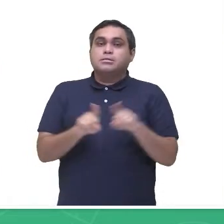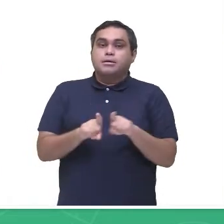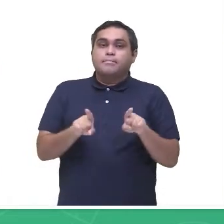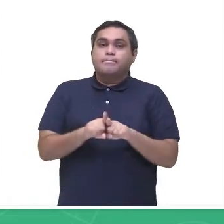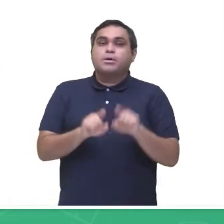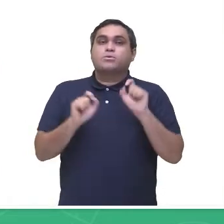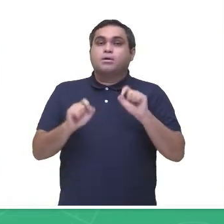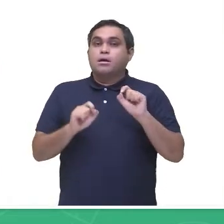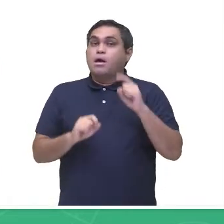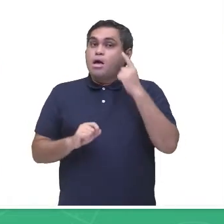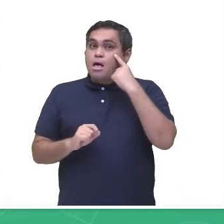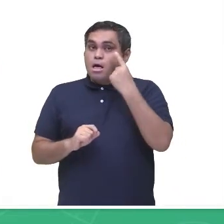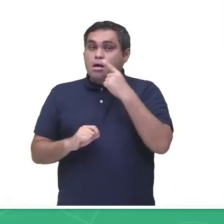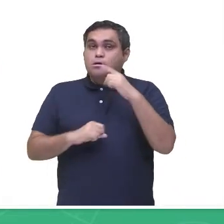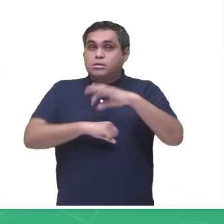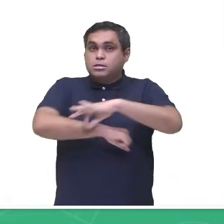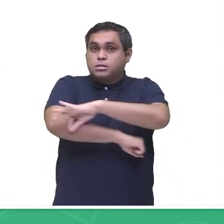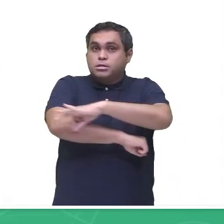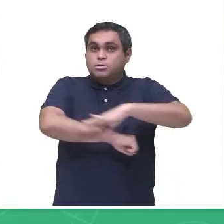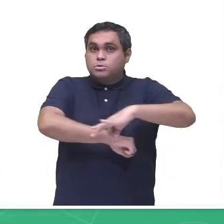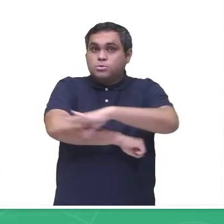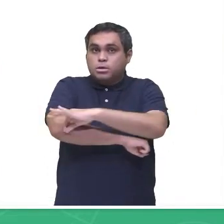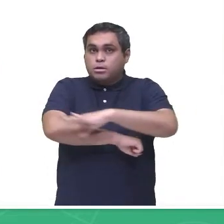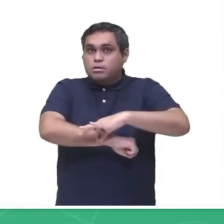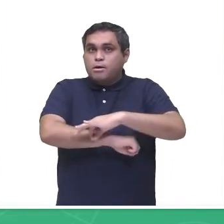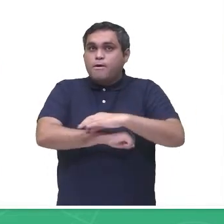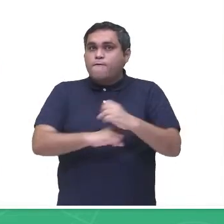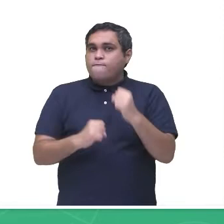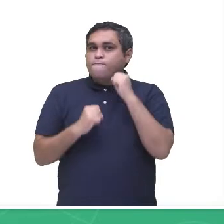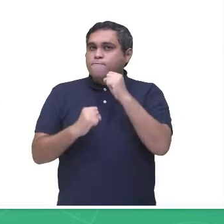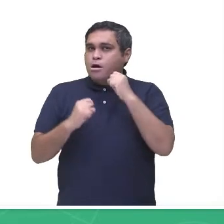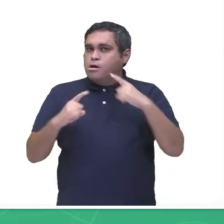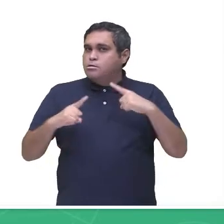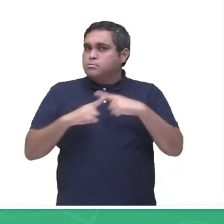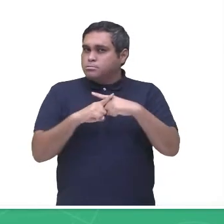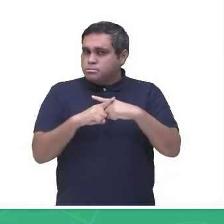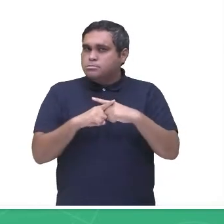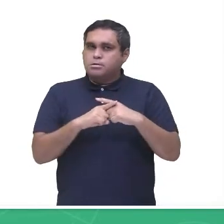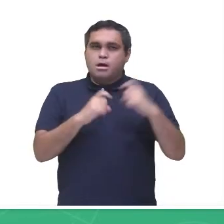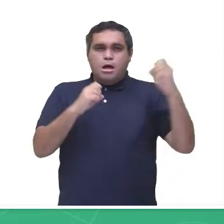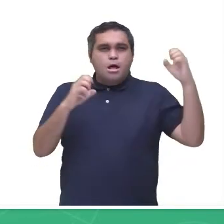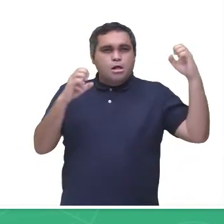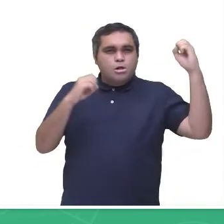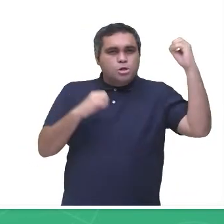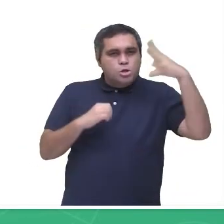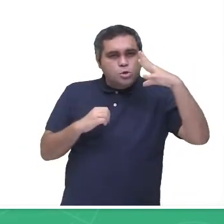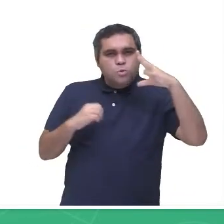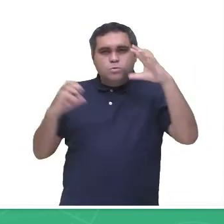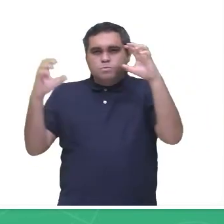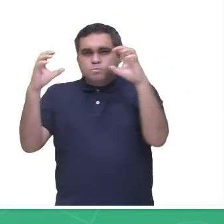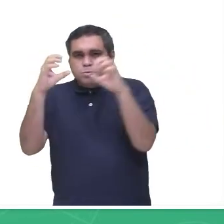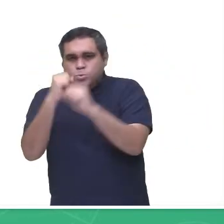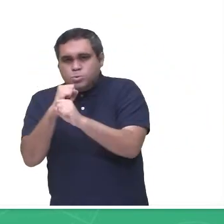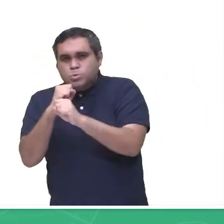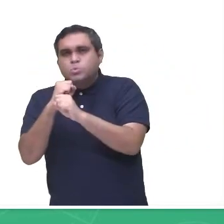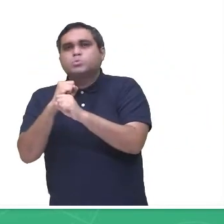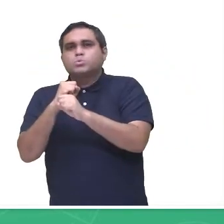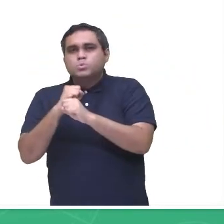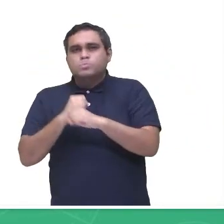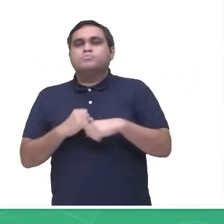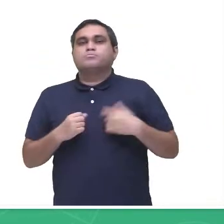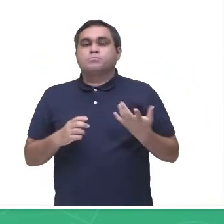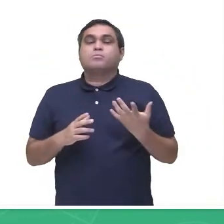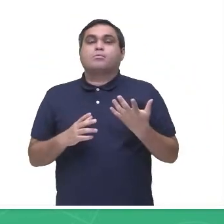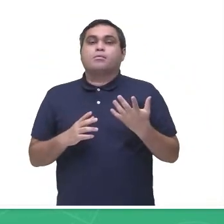da arquitetura. Os fortes contrastes. Então, a questão da dualidade. Aqui eu tenho luz, aqui eu